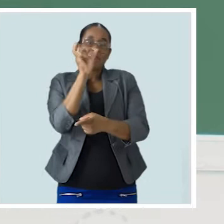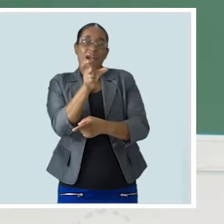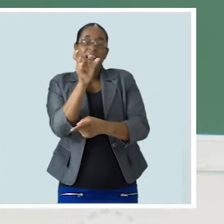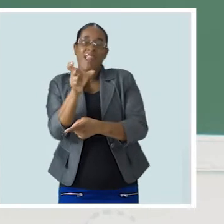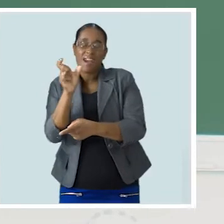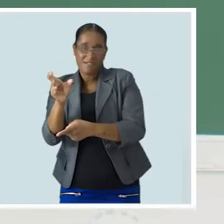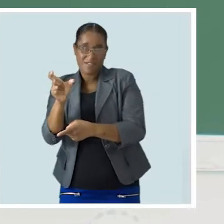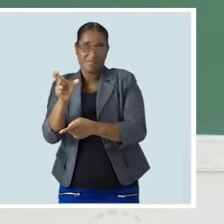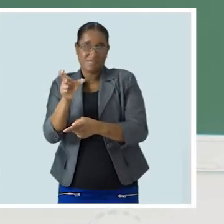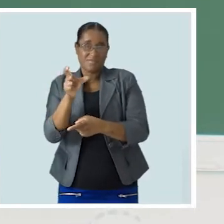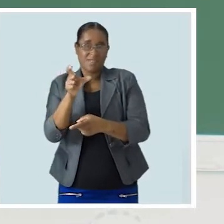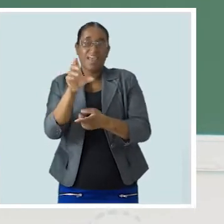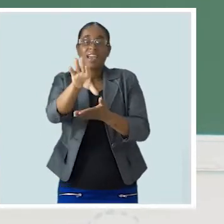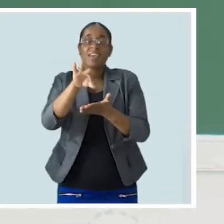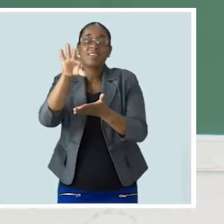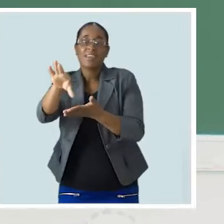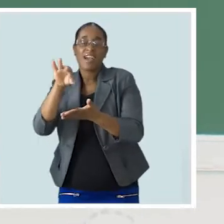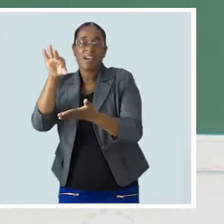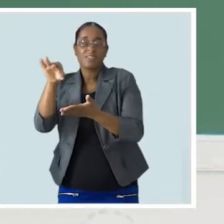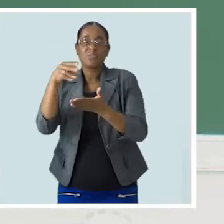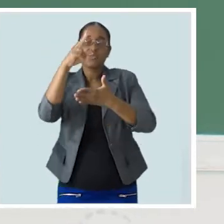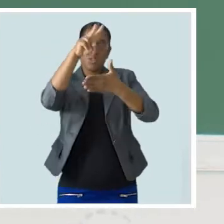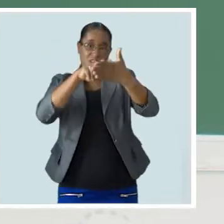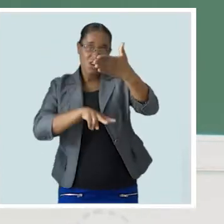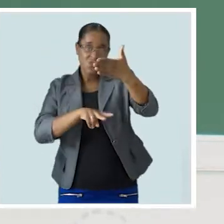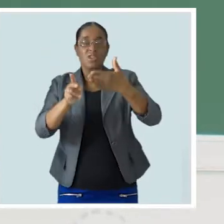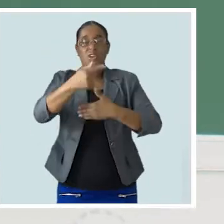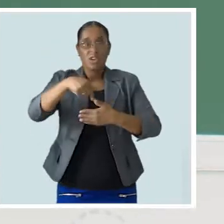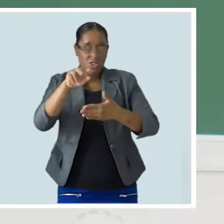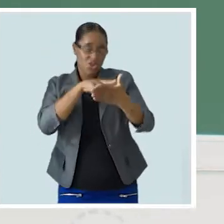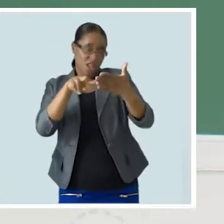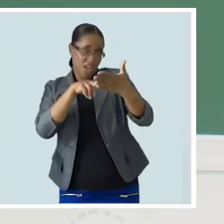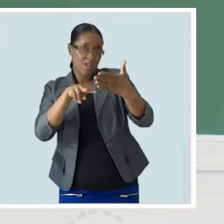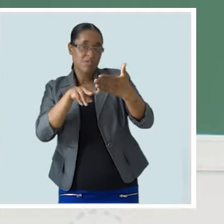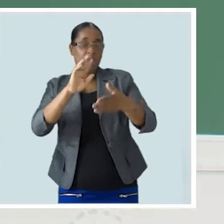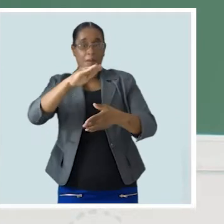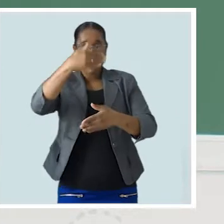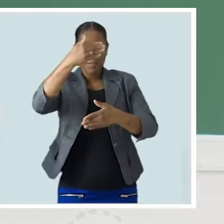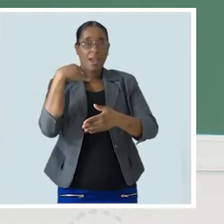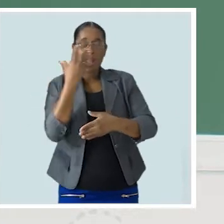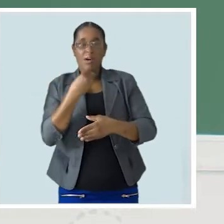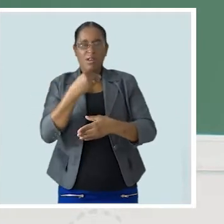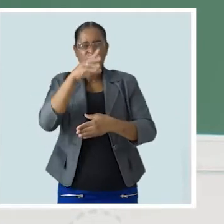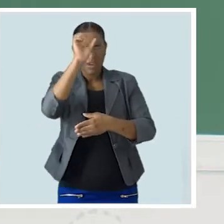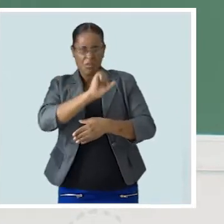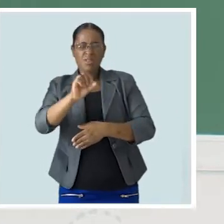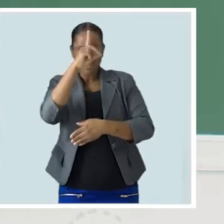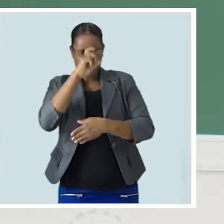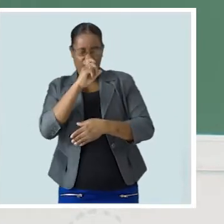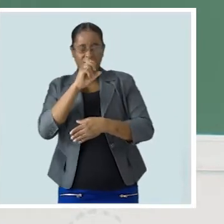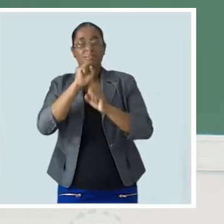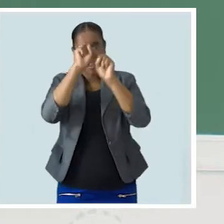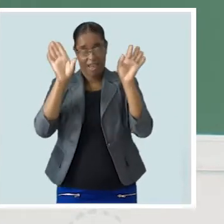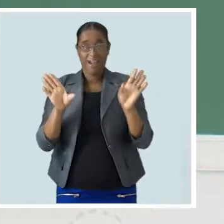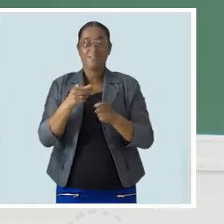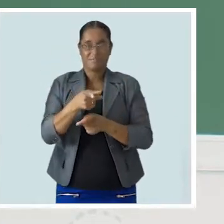palavras retiradas do texto que nós lemos na primeira aula. Vocês ainda se lembram? É claro que se lembram. Então, o que é